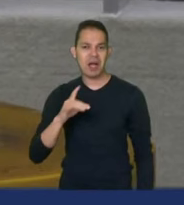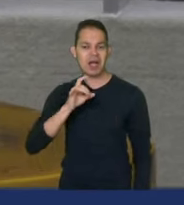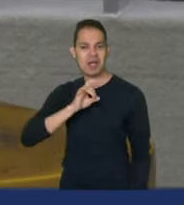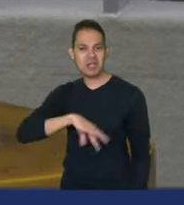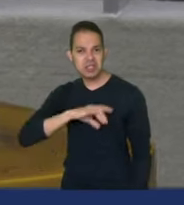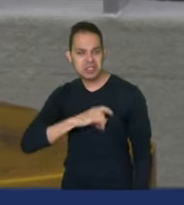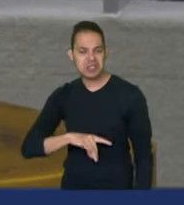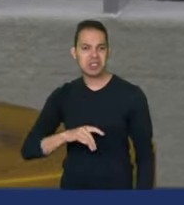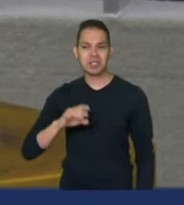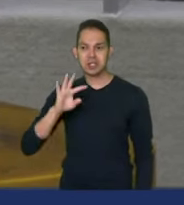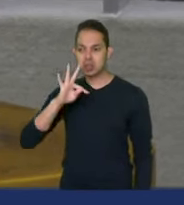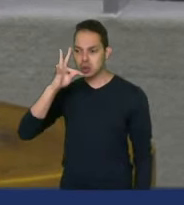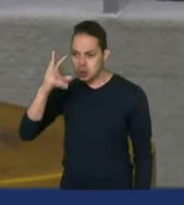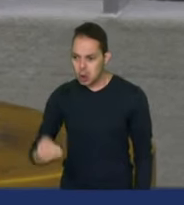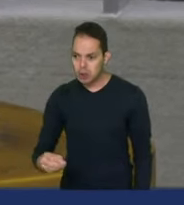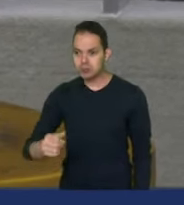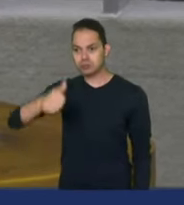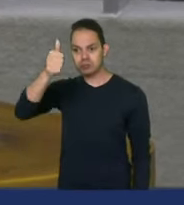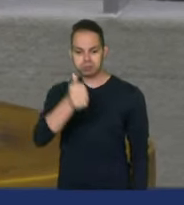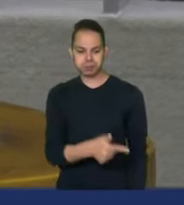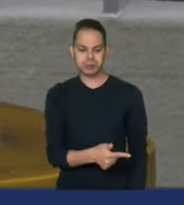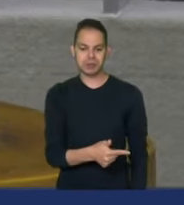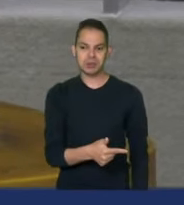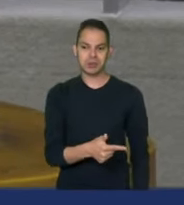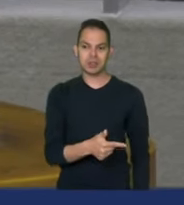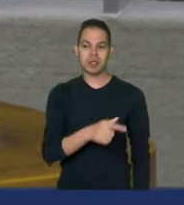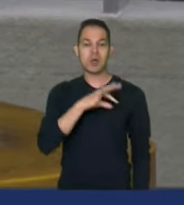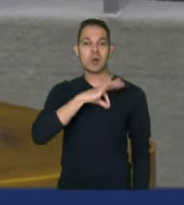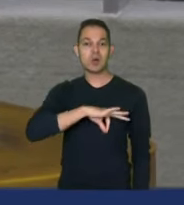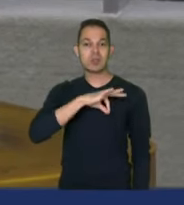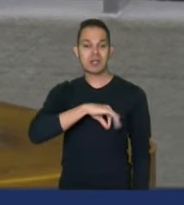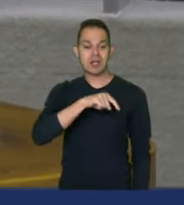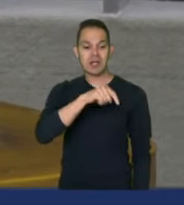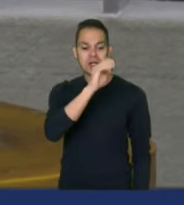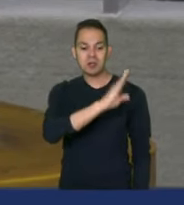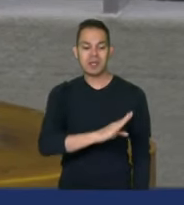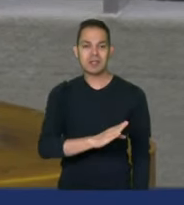Só temos um salário mínimo melhor que o salário mínimo